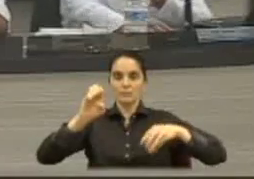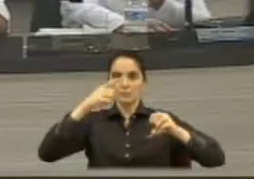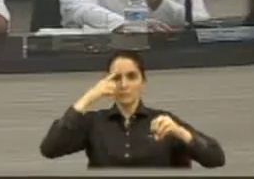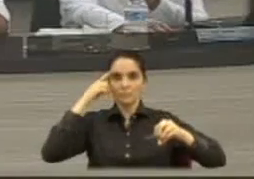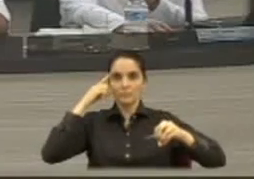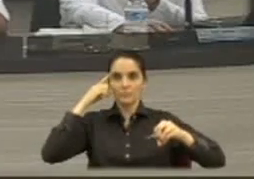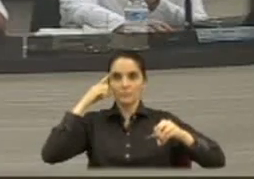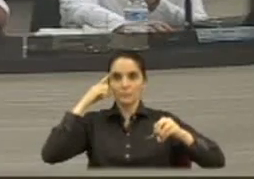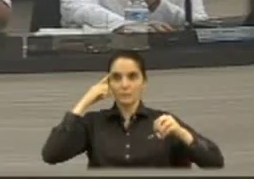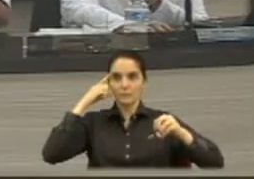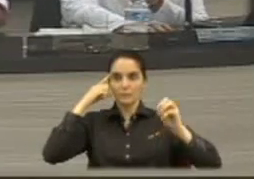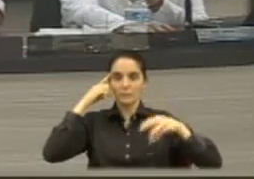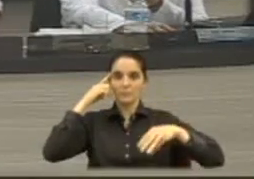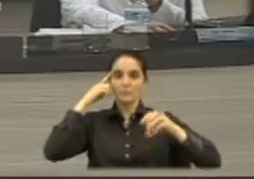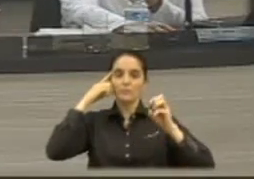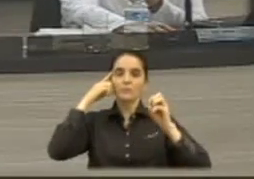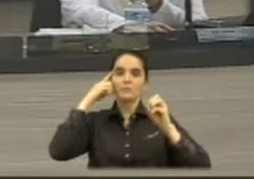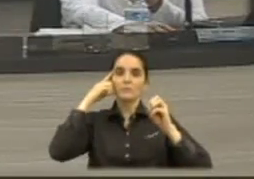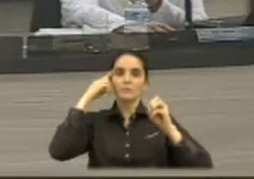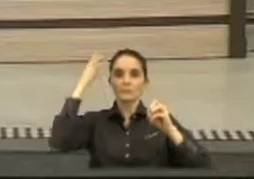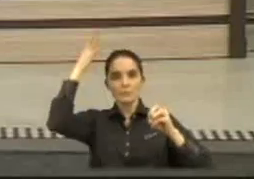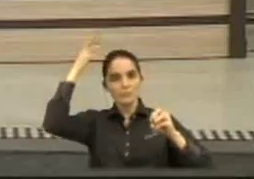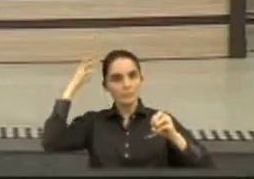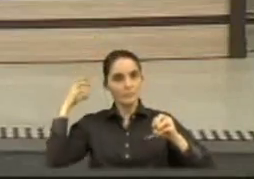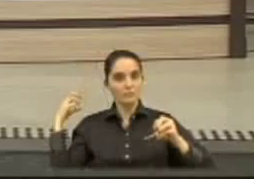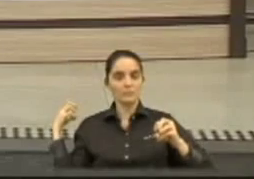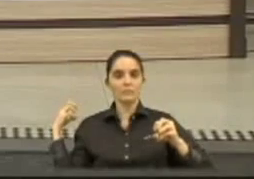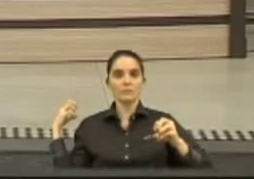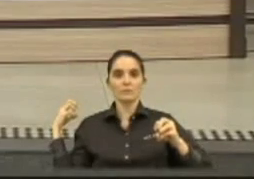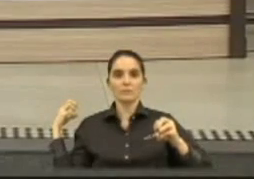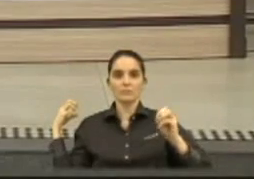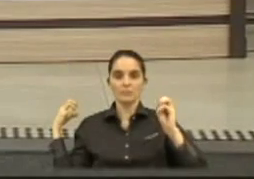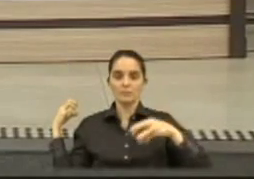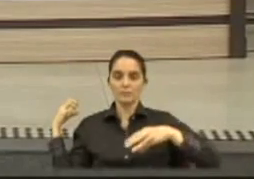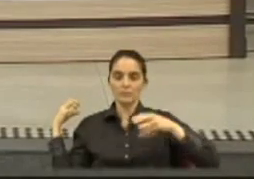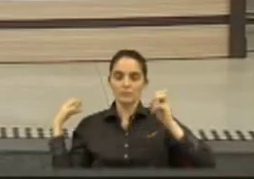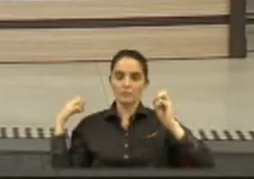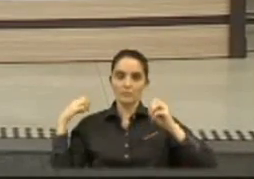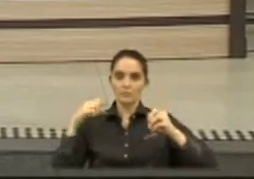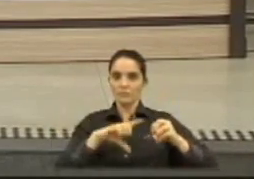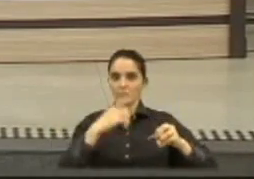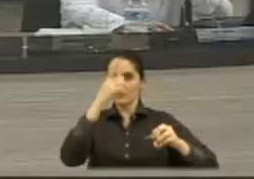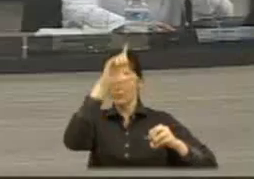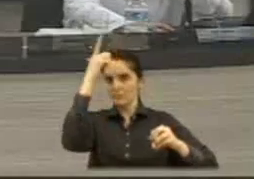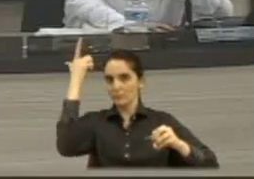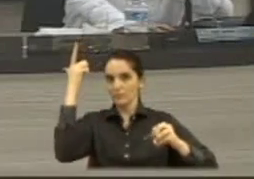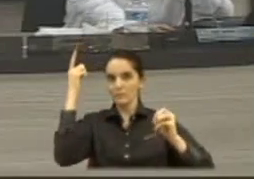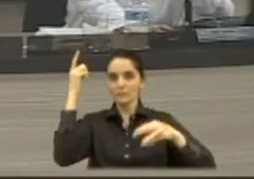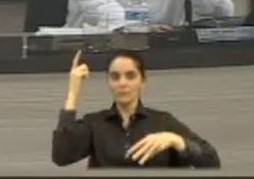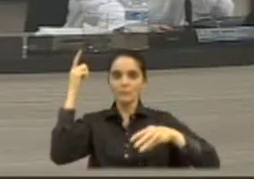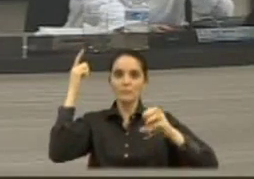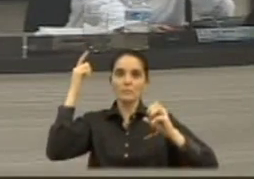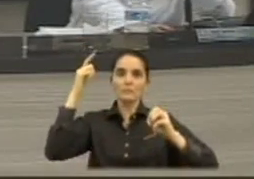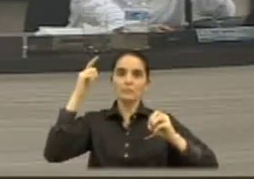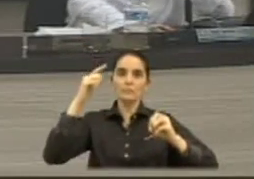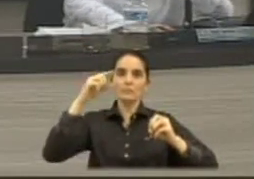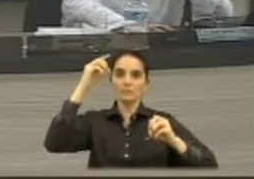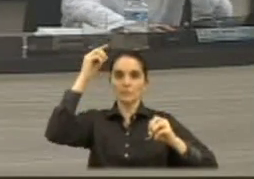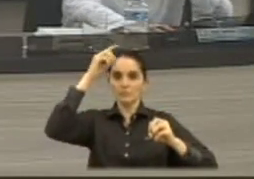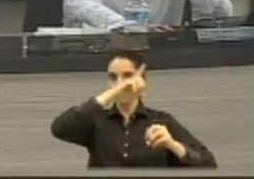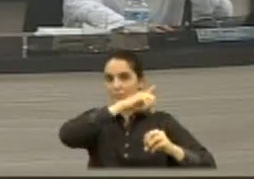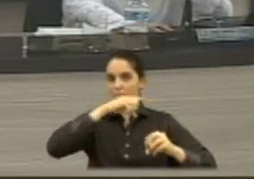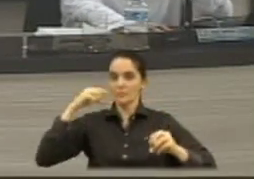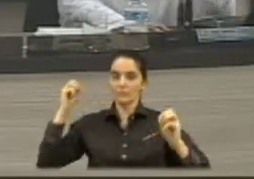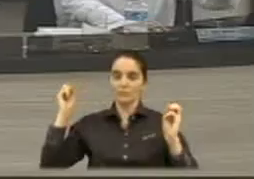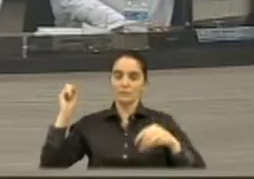Doutor Júlio. Sim. Lubogo. Sim. Luizinho da Casaquil. Sim. Doutora Mayra da